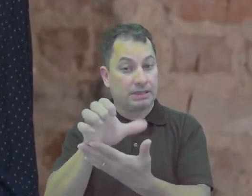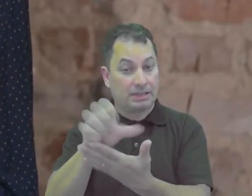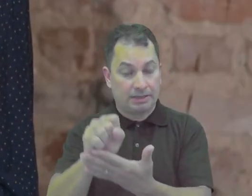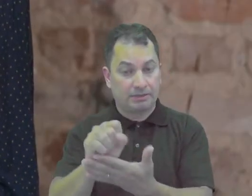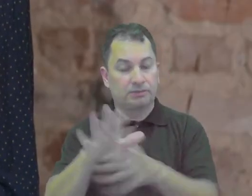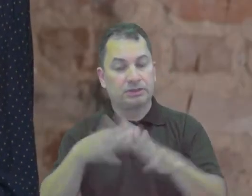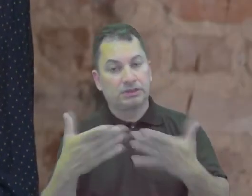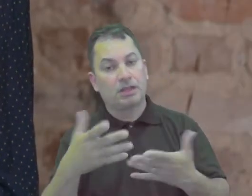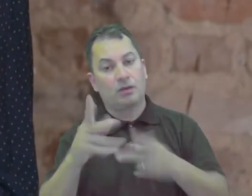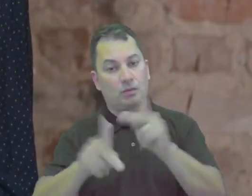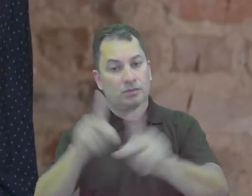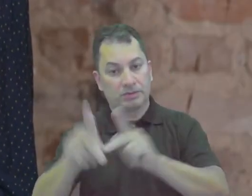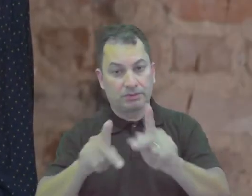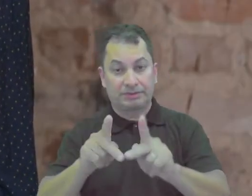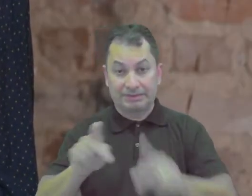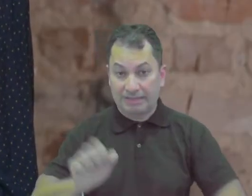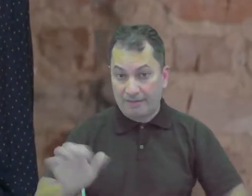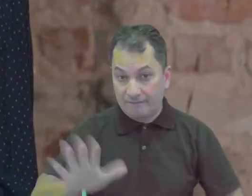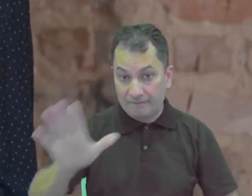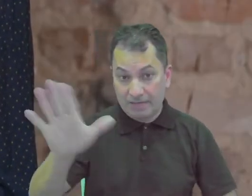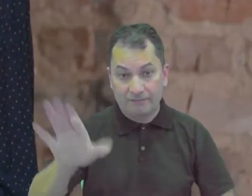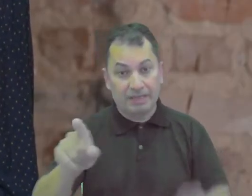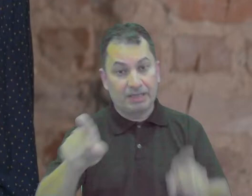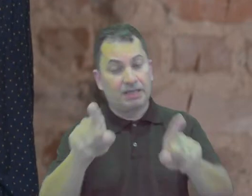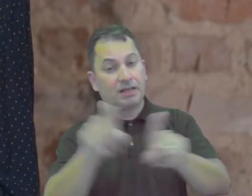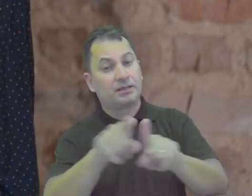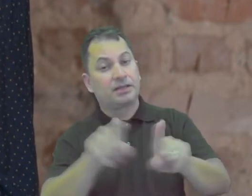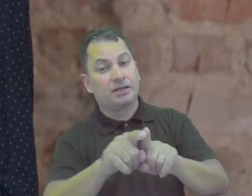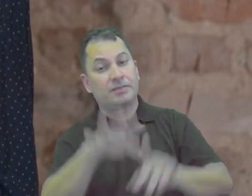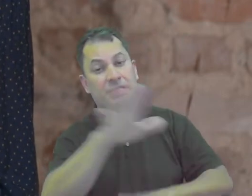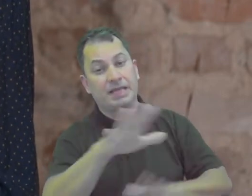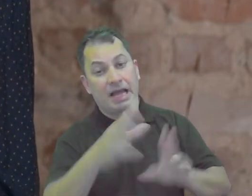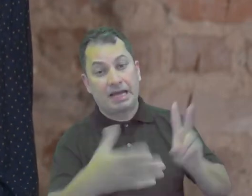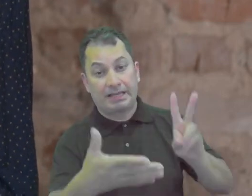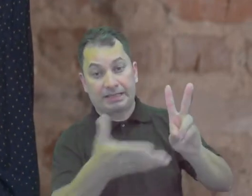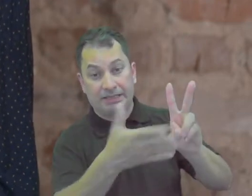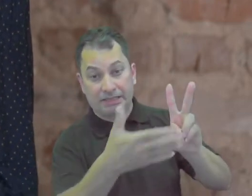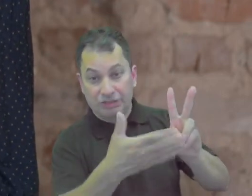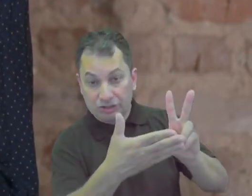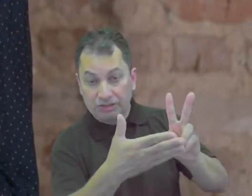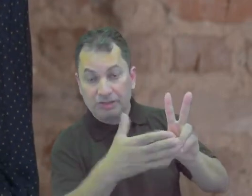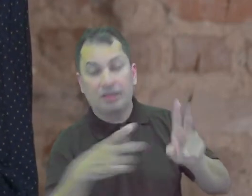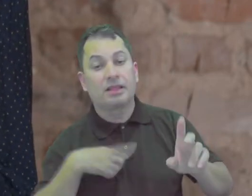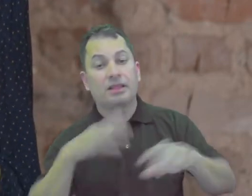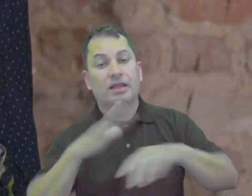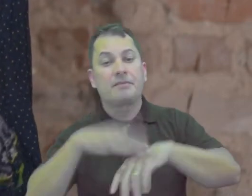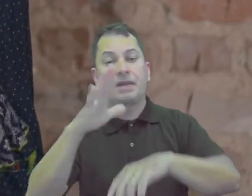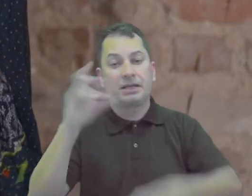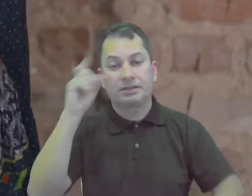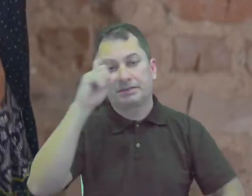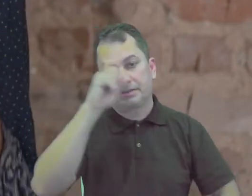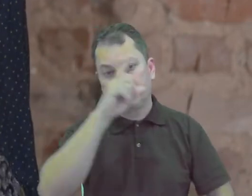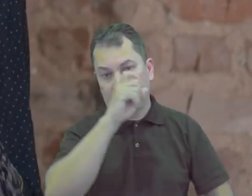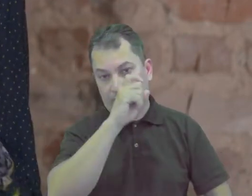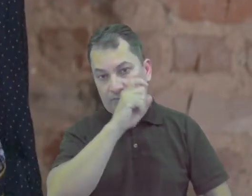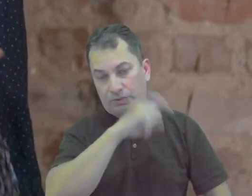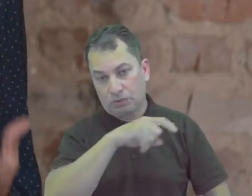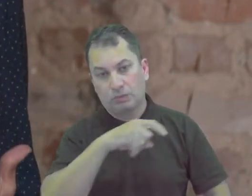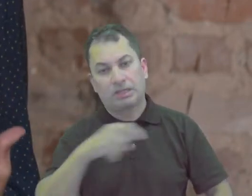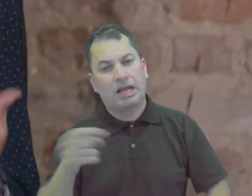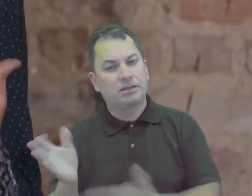de favela, em territórios quilombolas, em territórios indígenas, têm mais dificuldade de ter seus